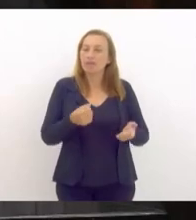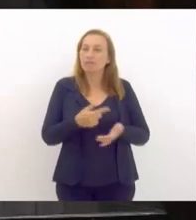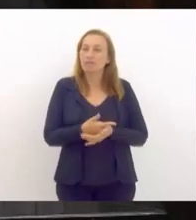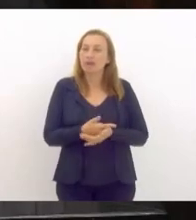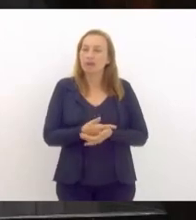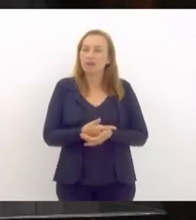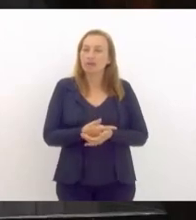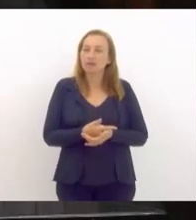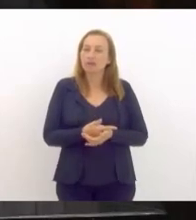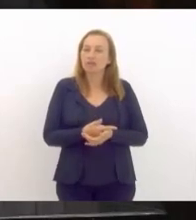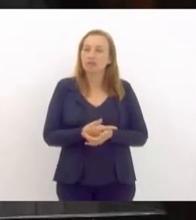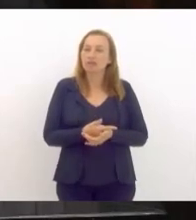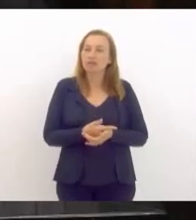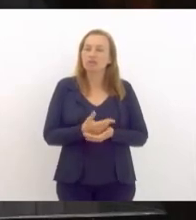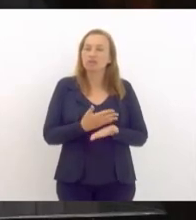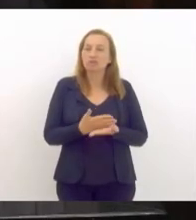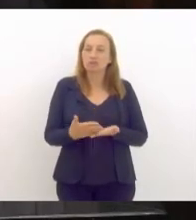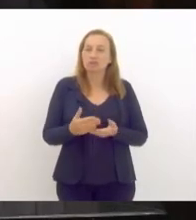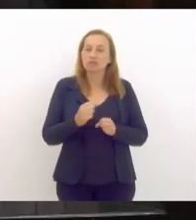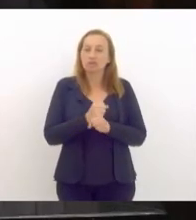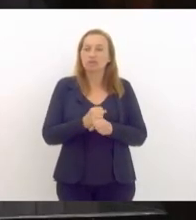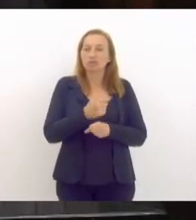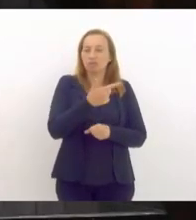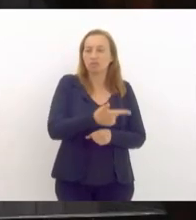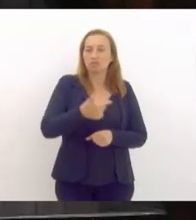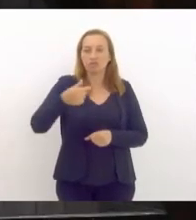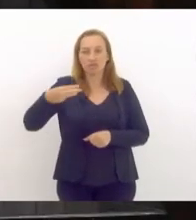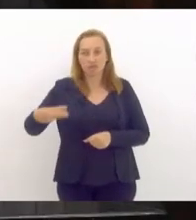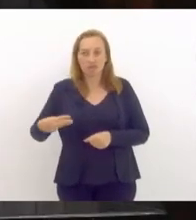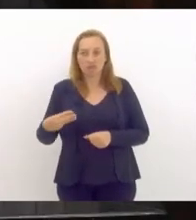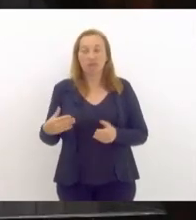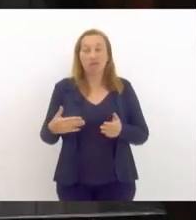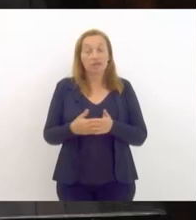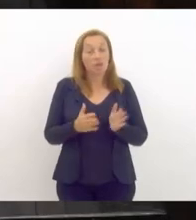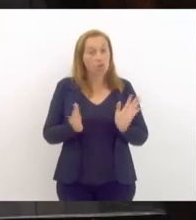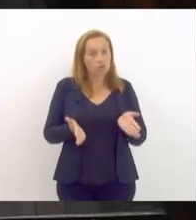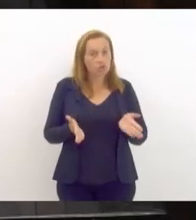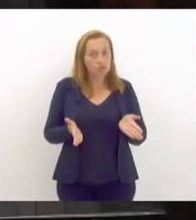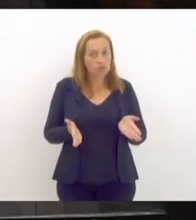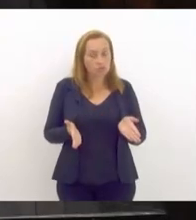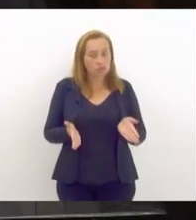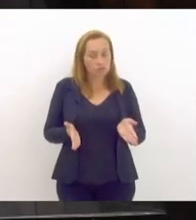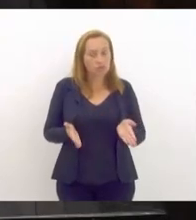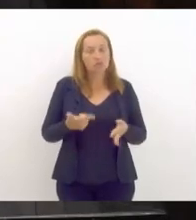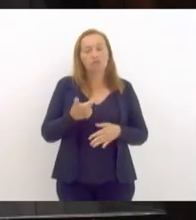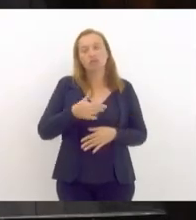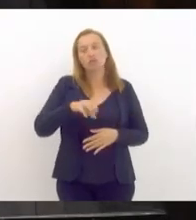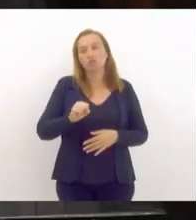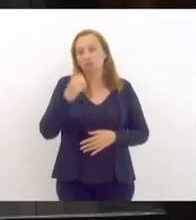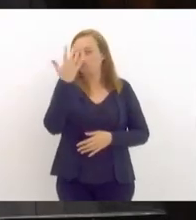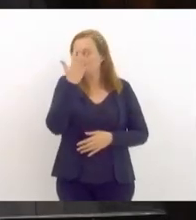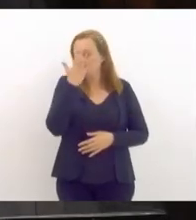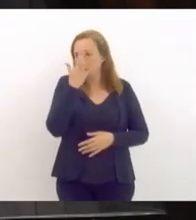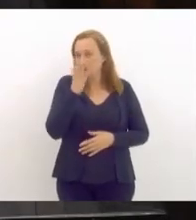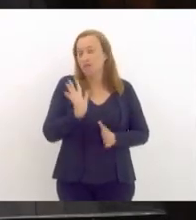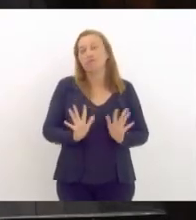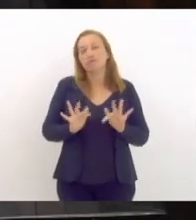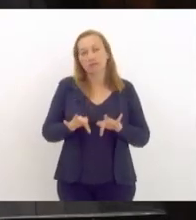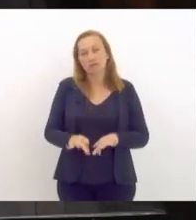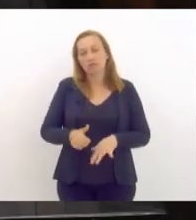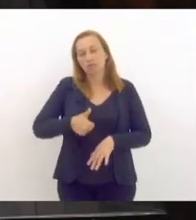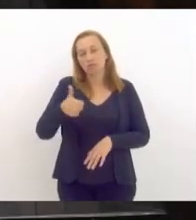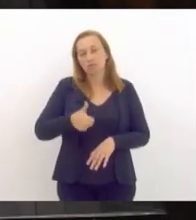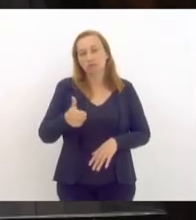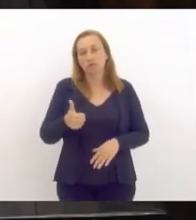no início desse ano 2023 até o dia de hoje 28 de Fevereiro término do primeiro